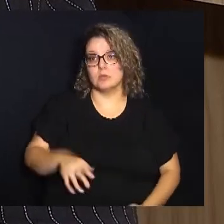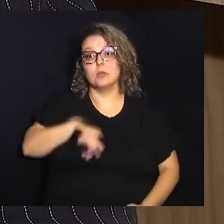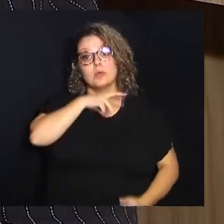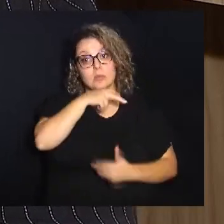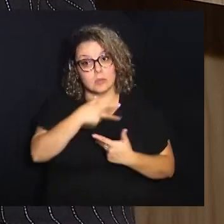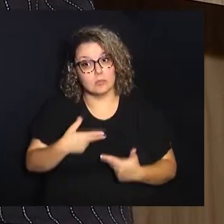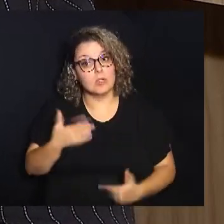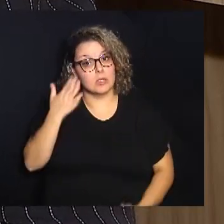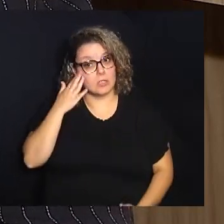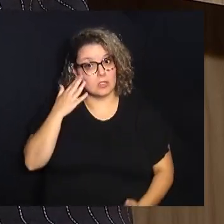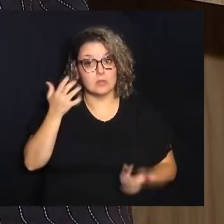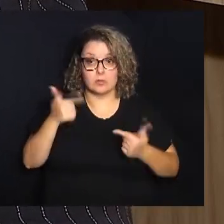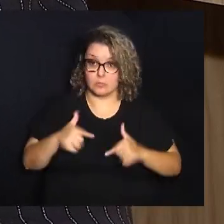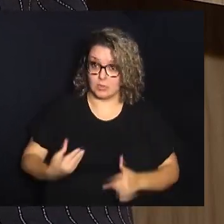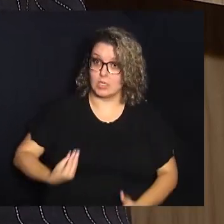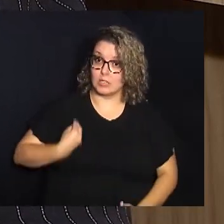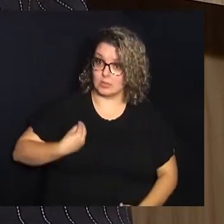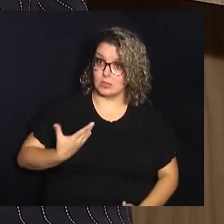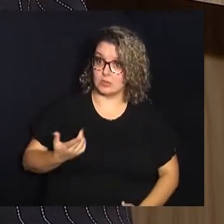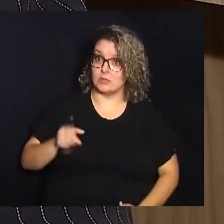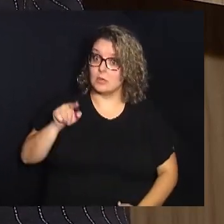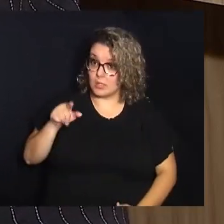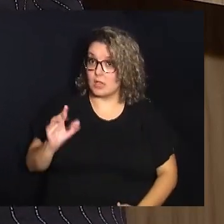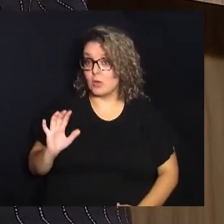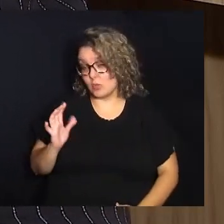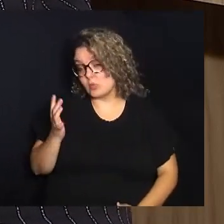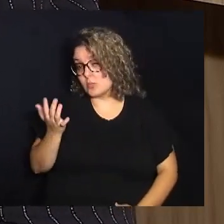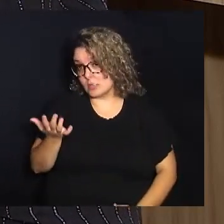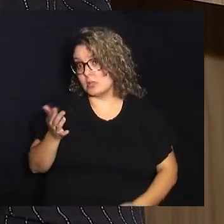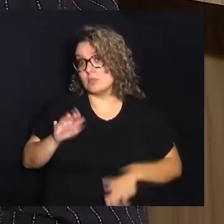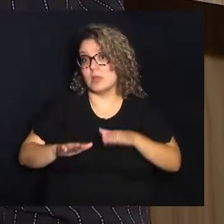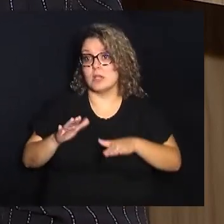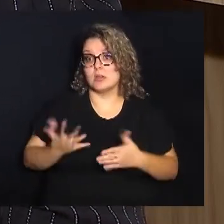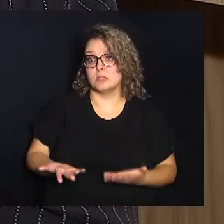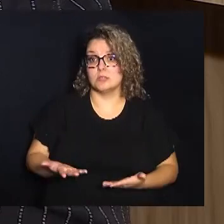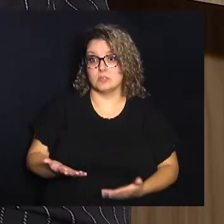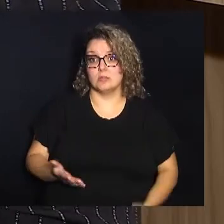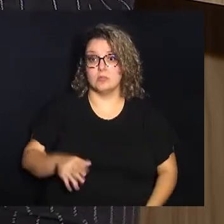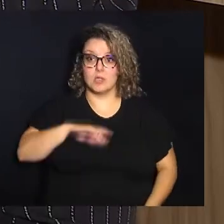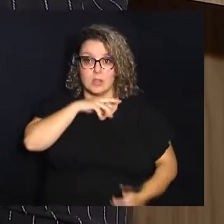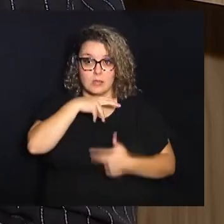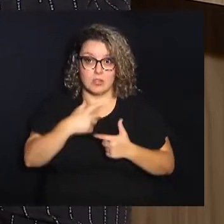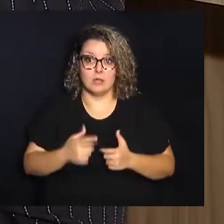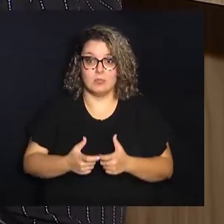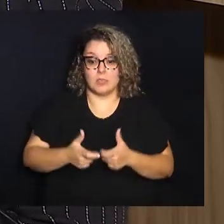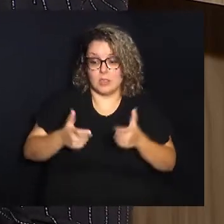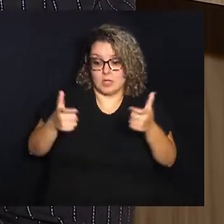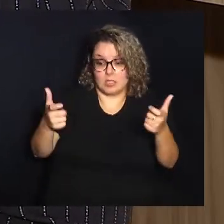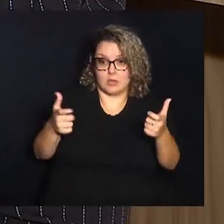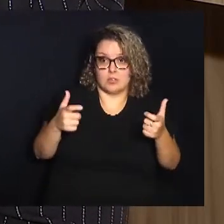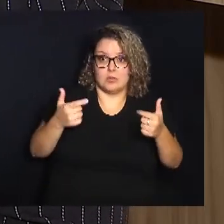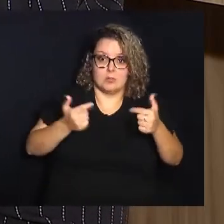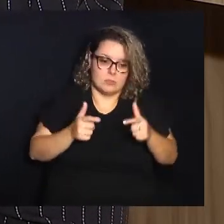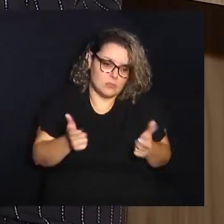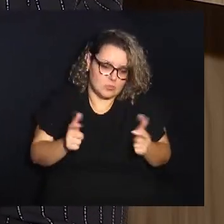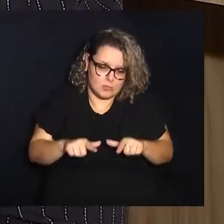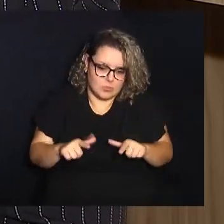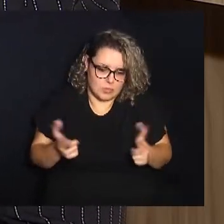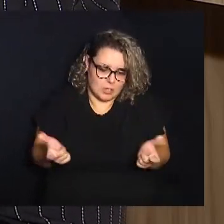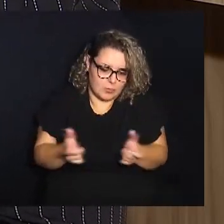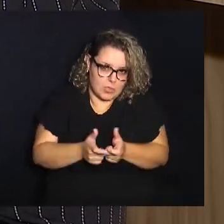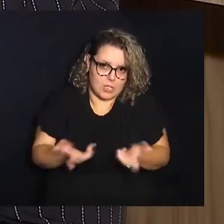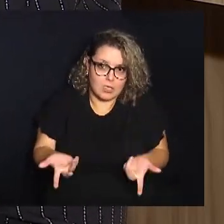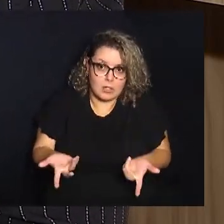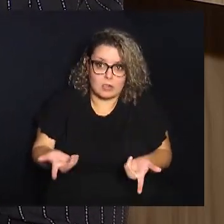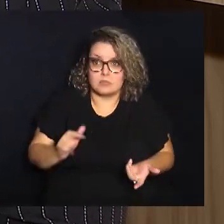fazer com que o animal entenda também o ambiente que ele está porque isso que acontece Às vezes pega o animal Grande para morar num lugar pequeno e ele se